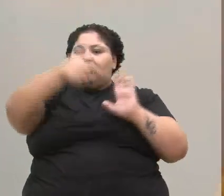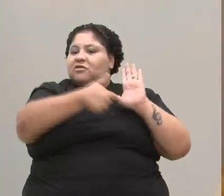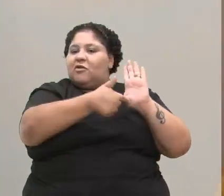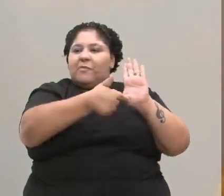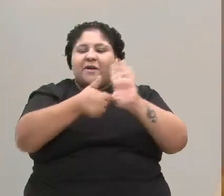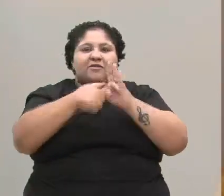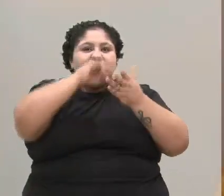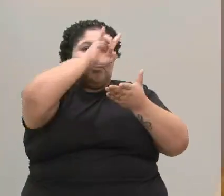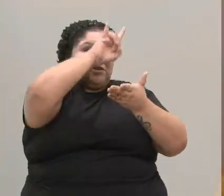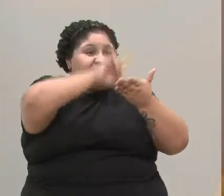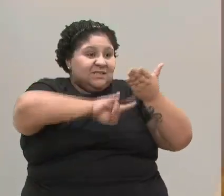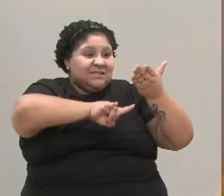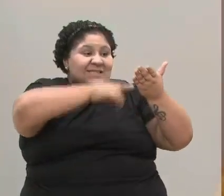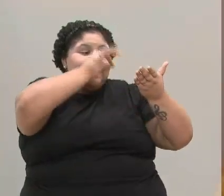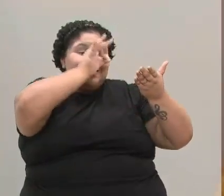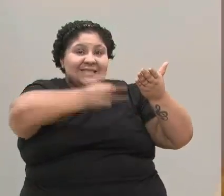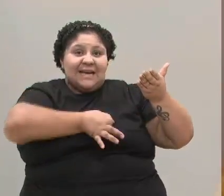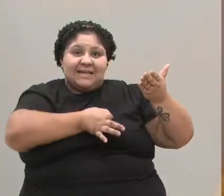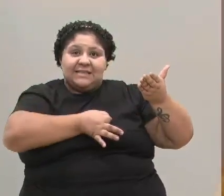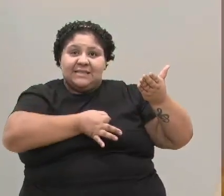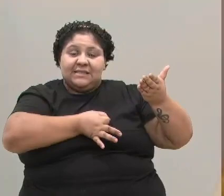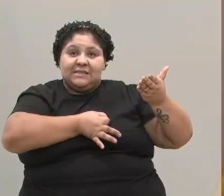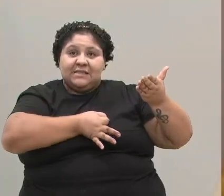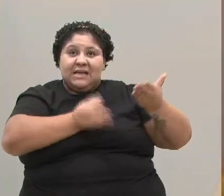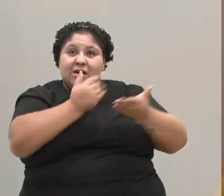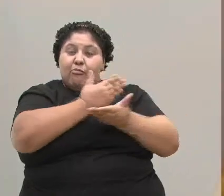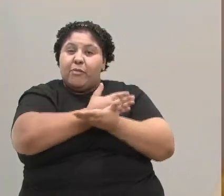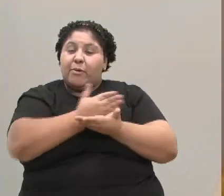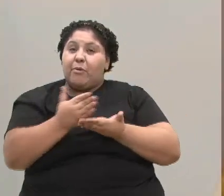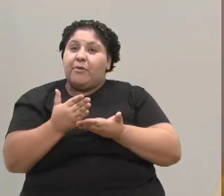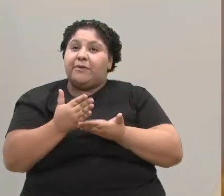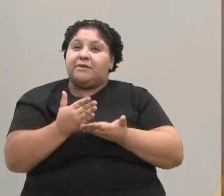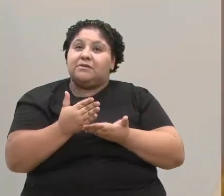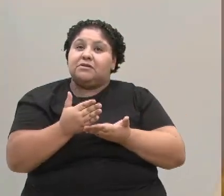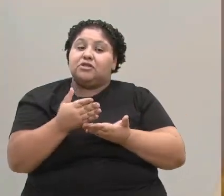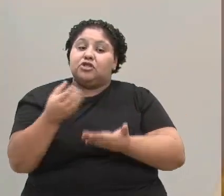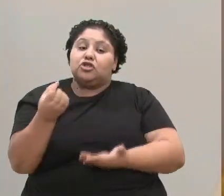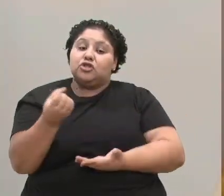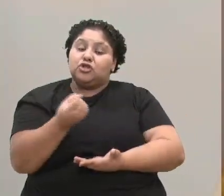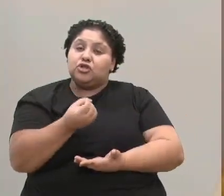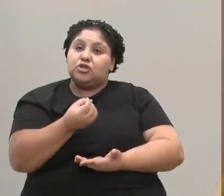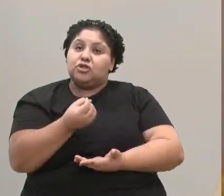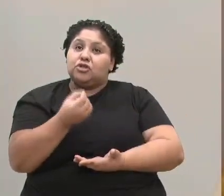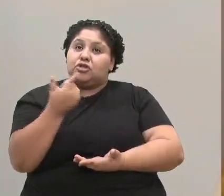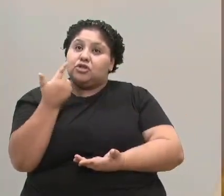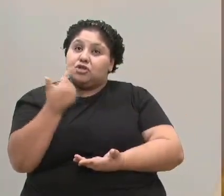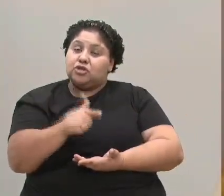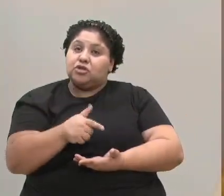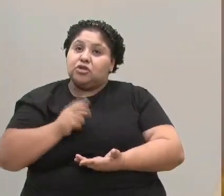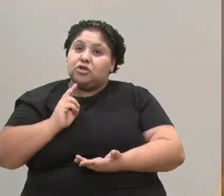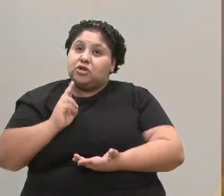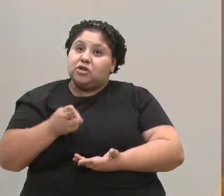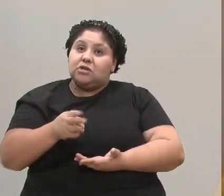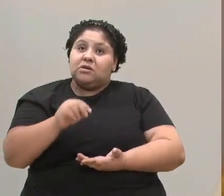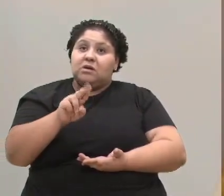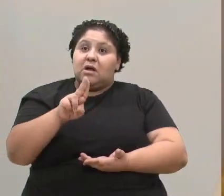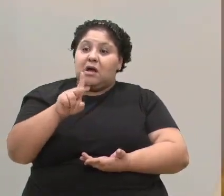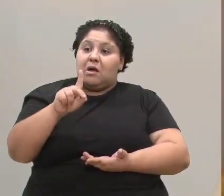documentação necessária para assumir novamente ou a continuidade na UPA da Zona